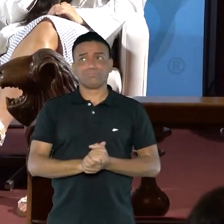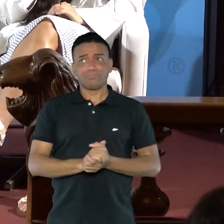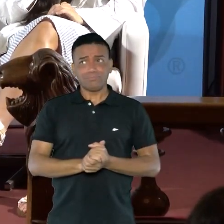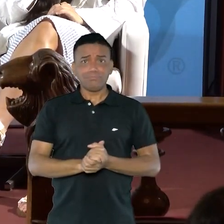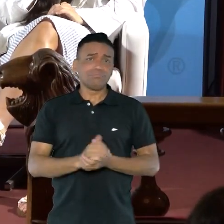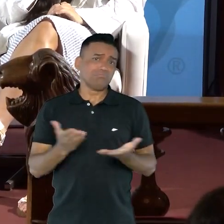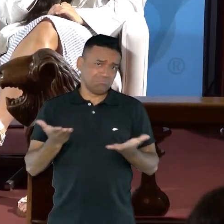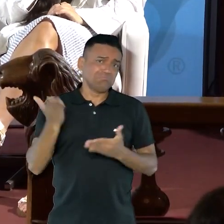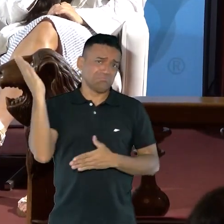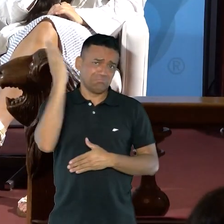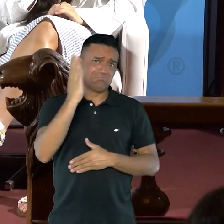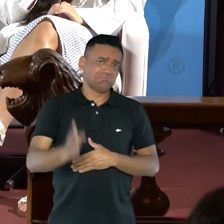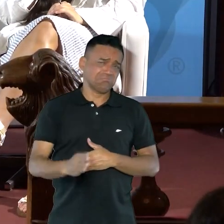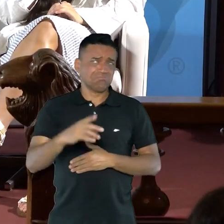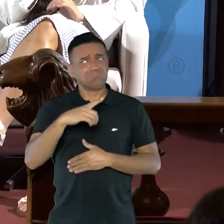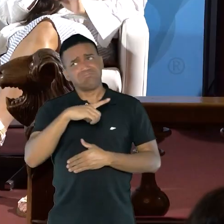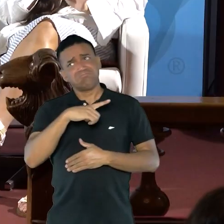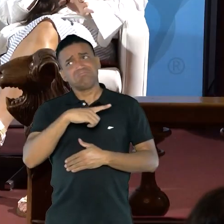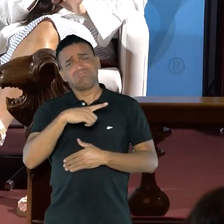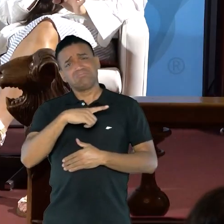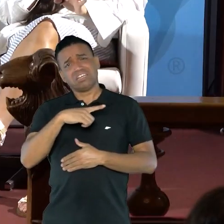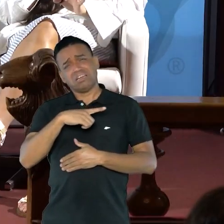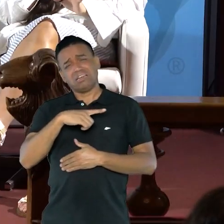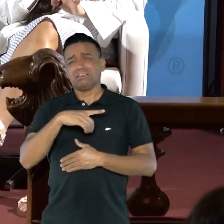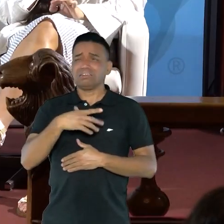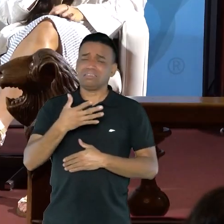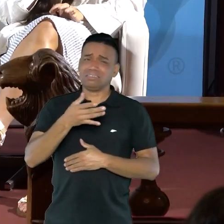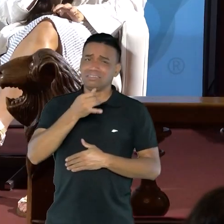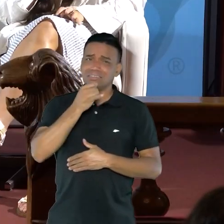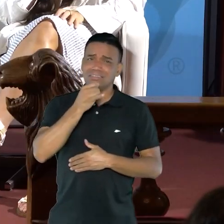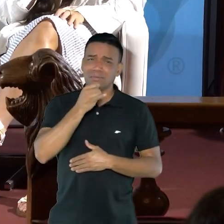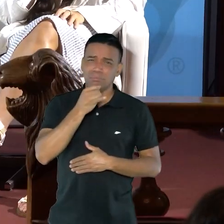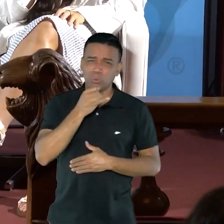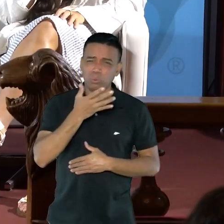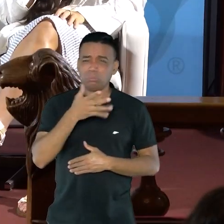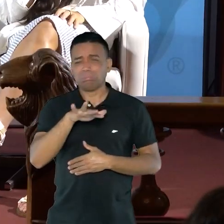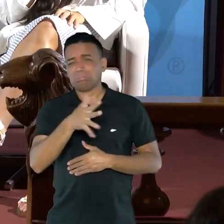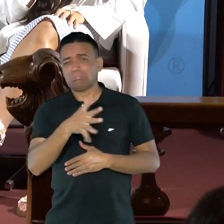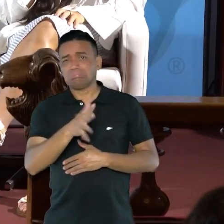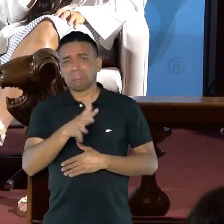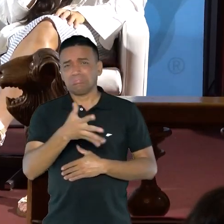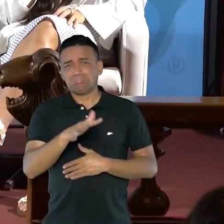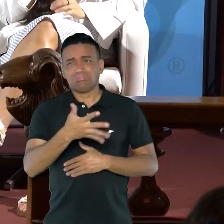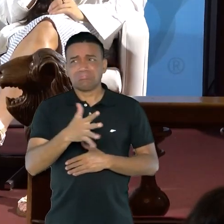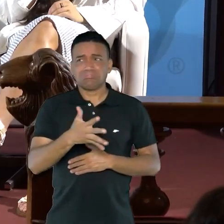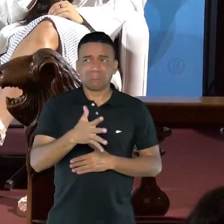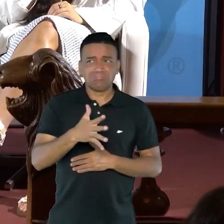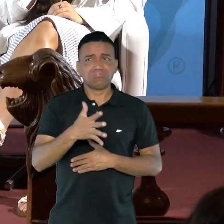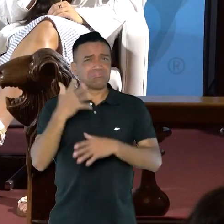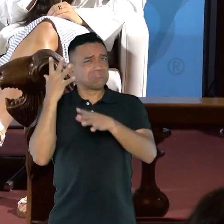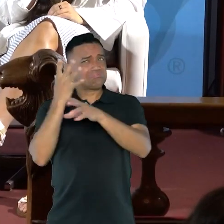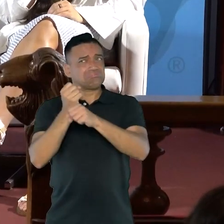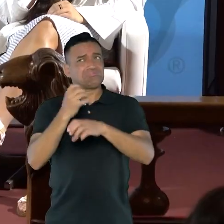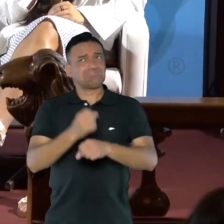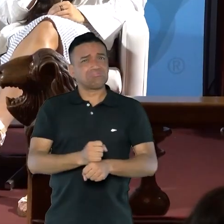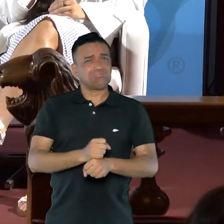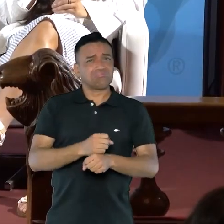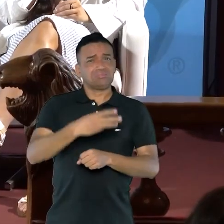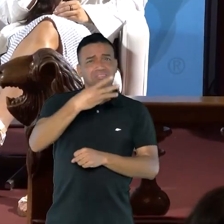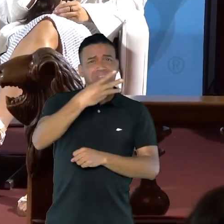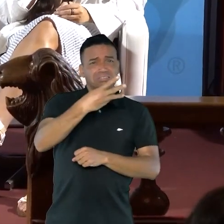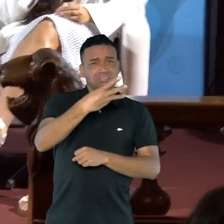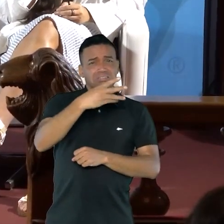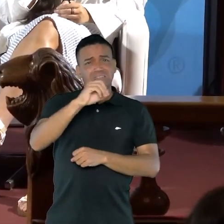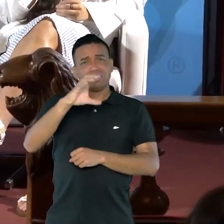gente tem cerca, né? Eu falo cerca porque esse número não é muito exato, mas seguramente mais de